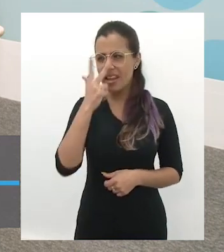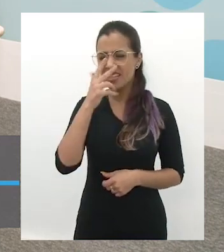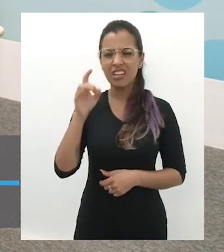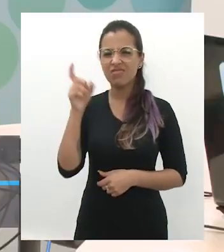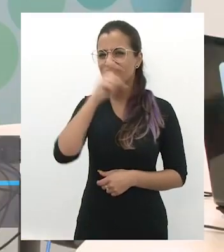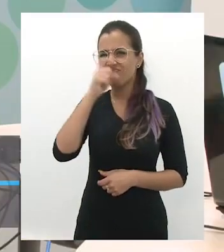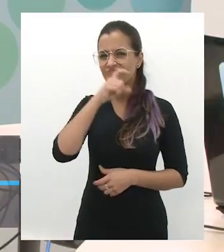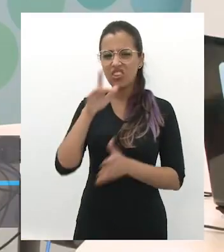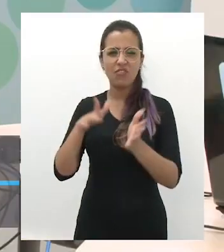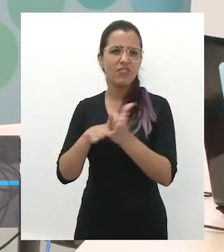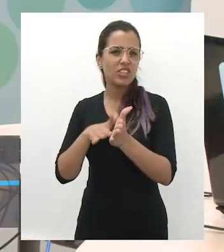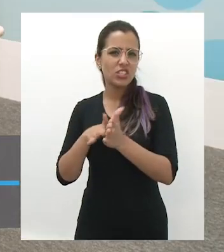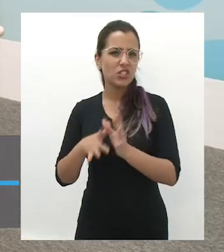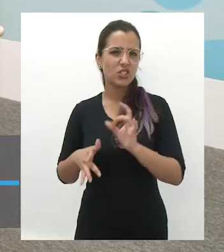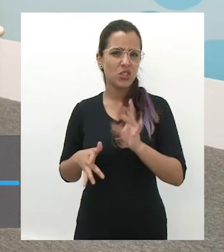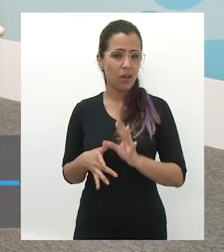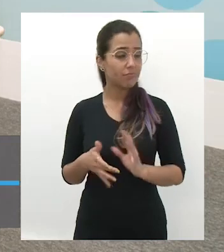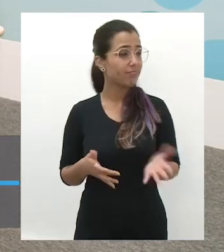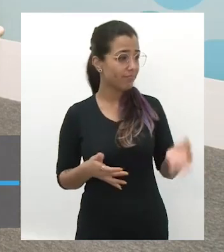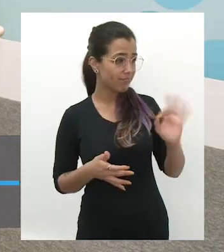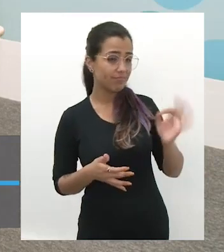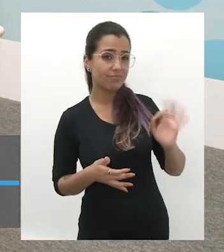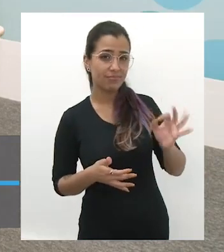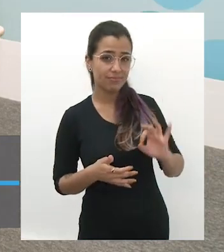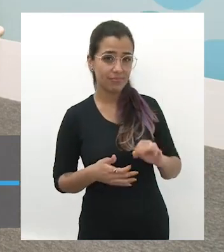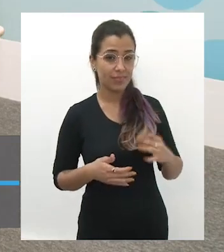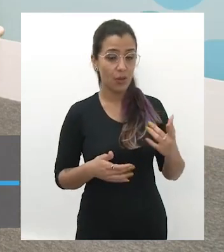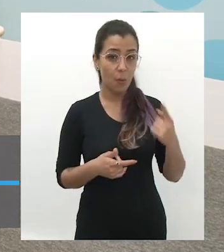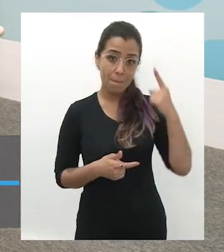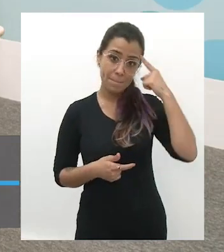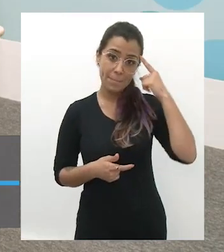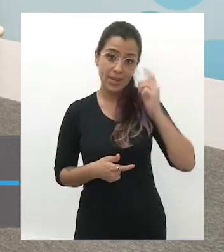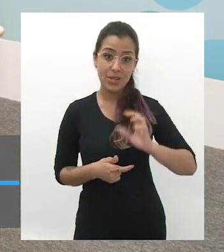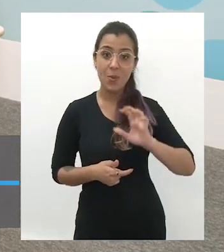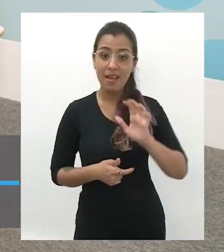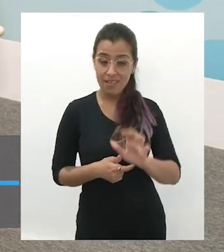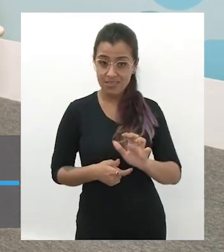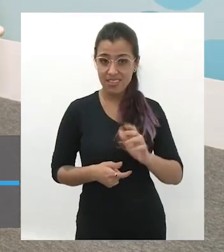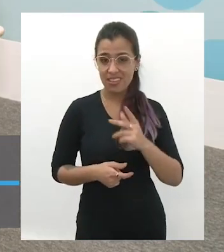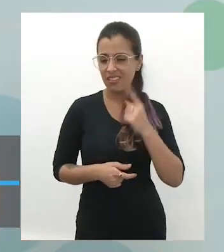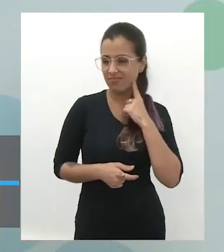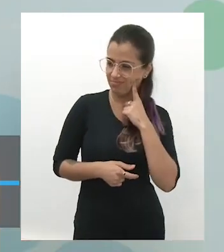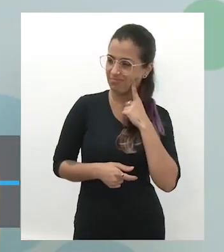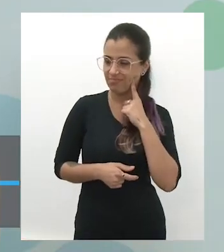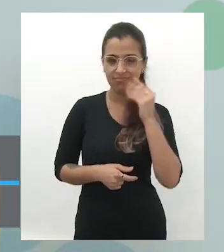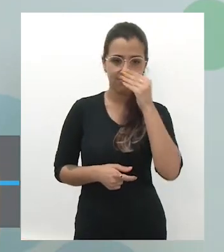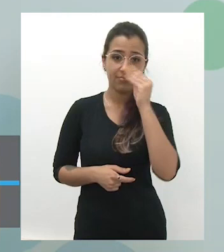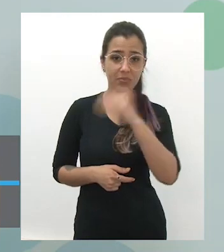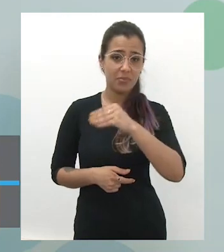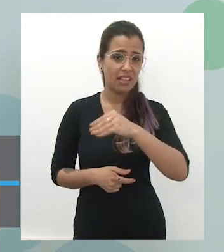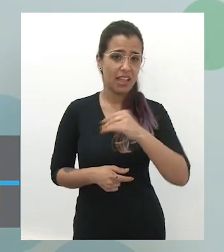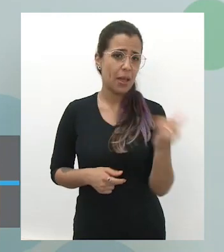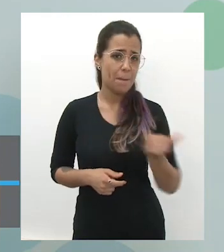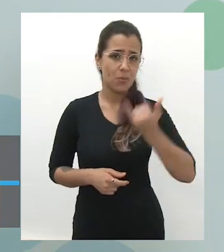não precisa mais, né? Para quê? Então, com esse pensamento aí, que nem era tão importante assim para os romanos ter